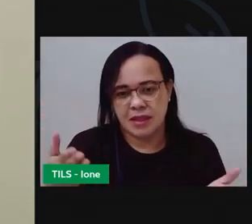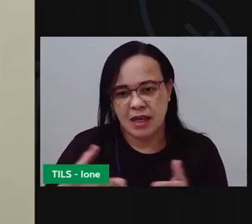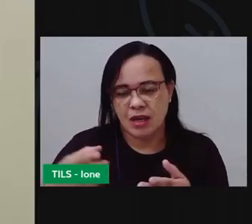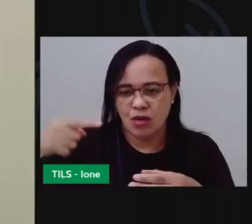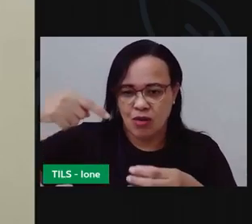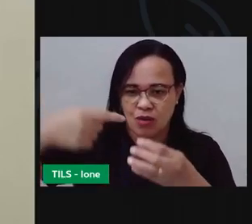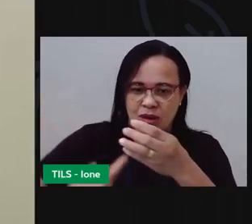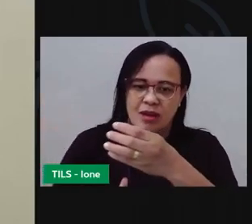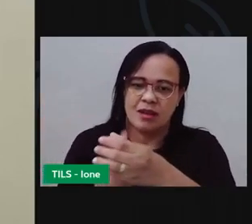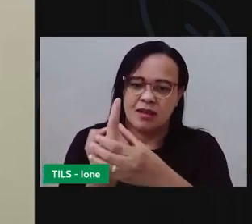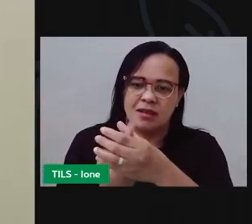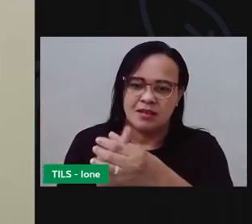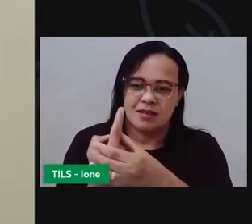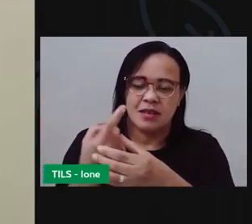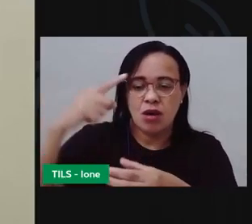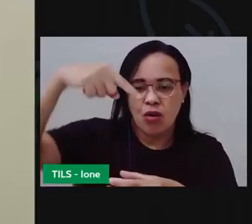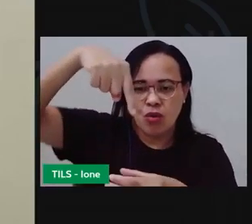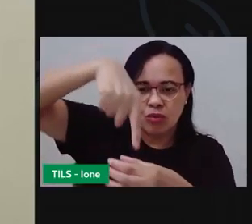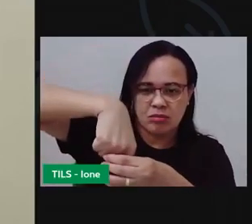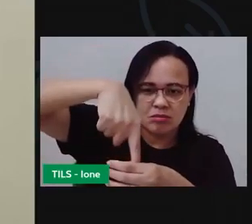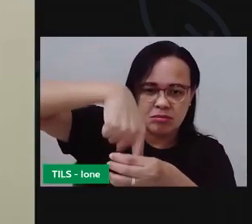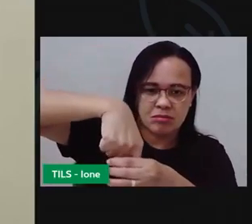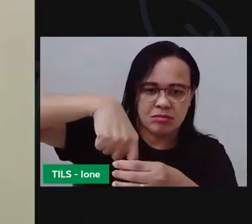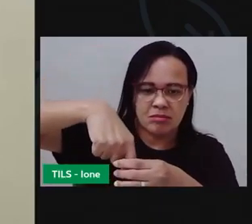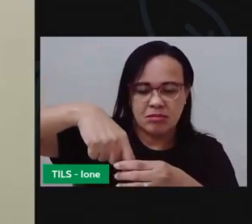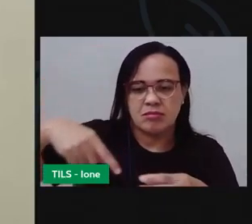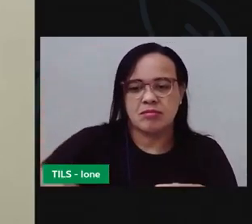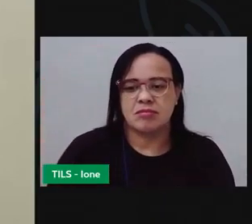ó, por dentro